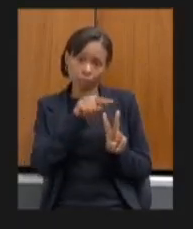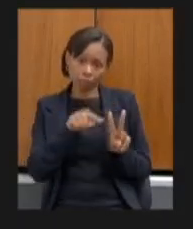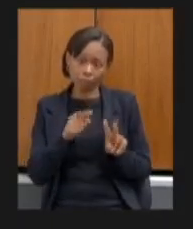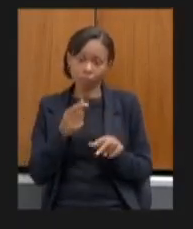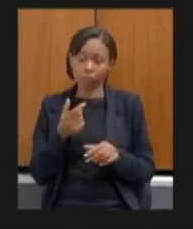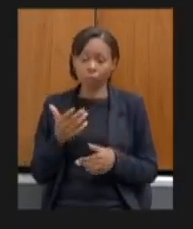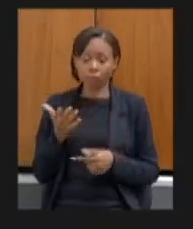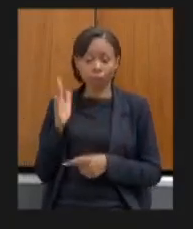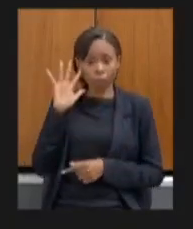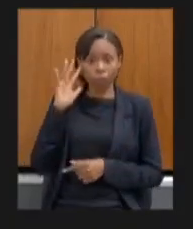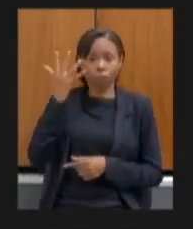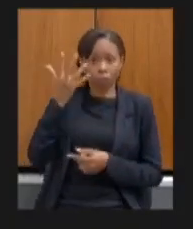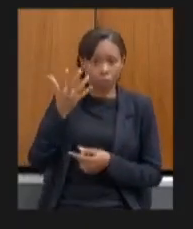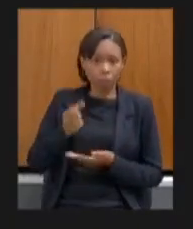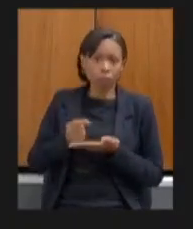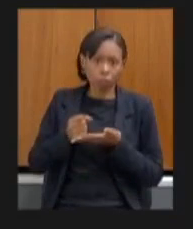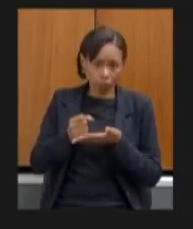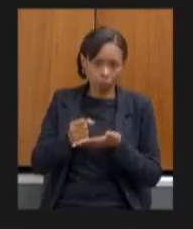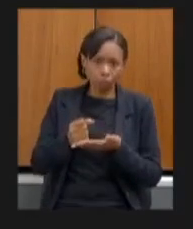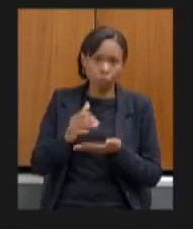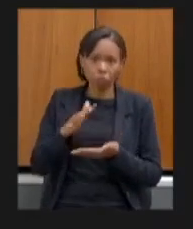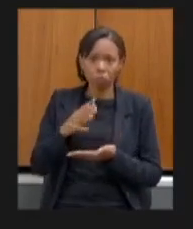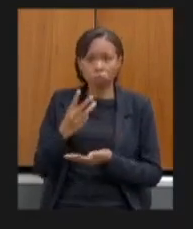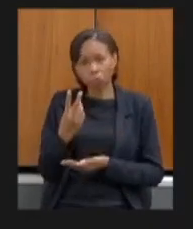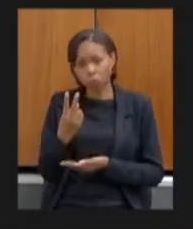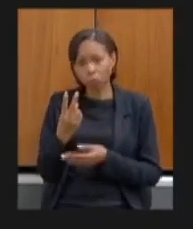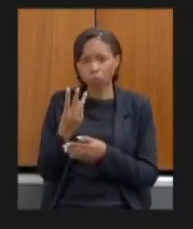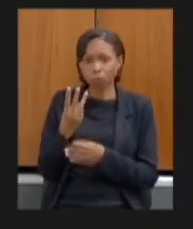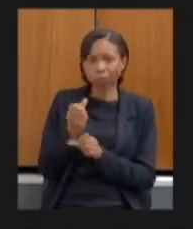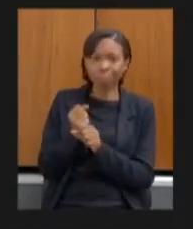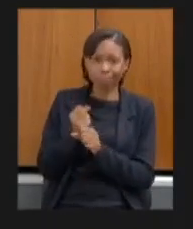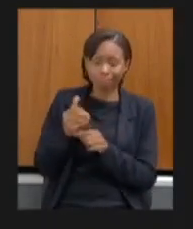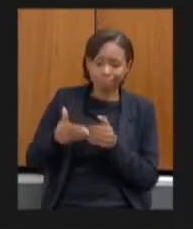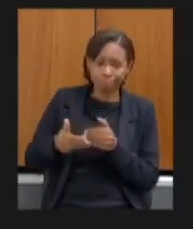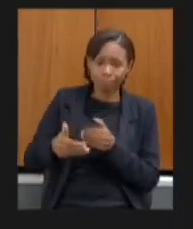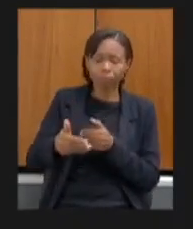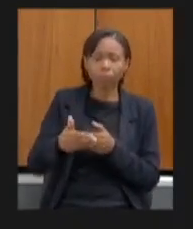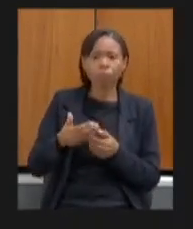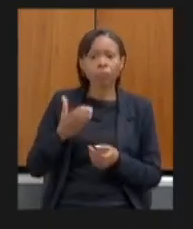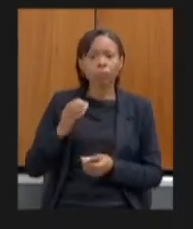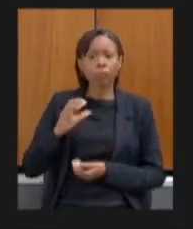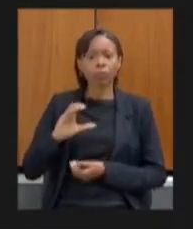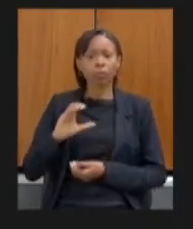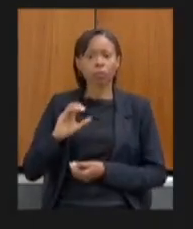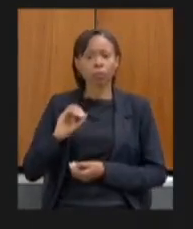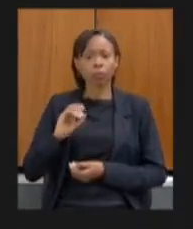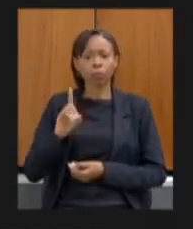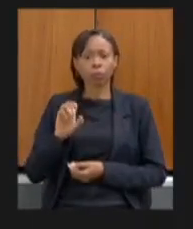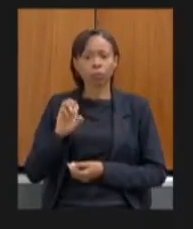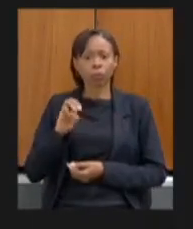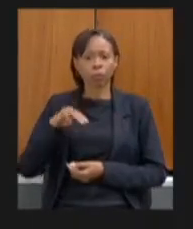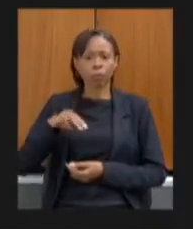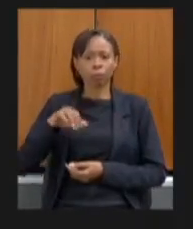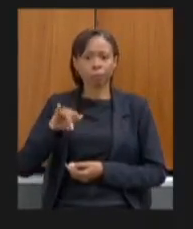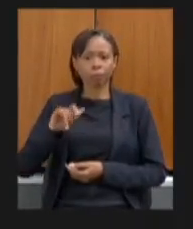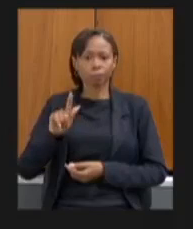anos. No caso da Codemig, secretário, um dos deputados que me antecederam